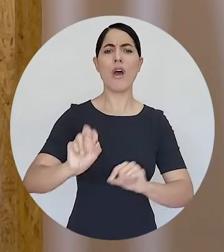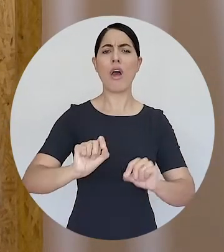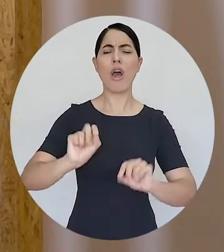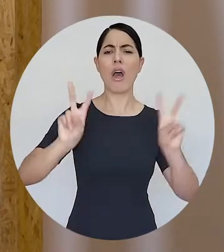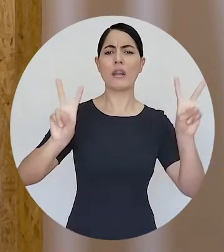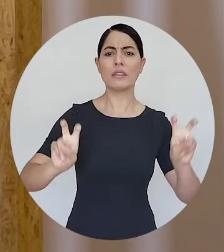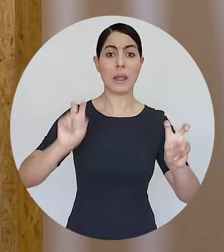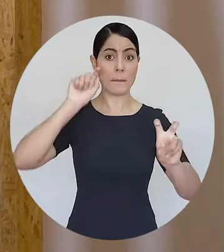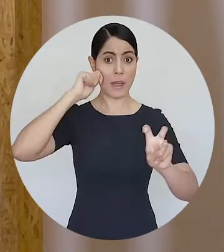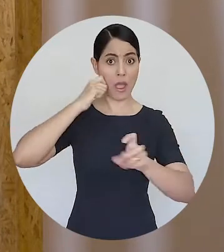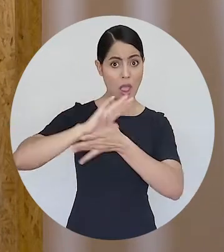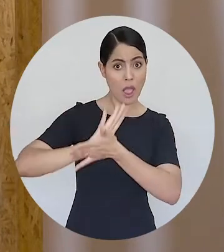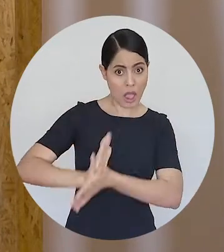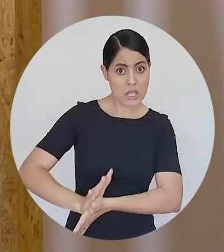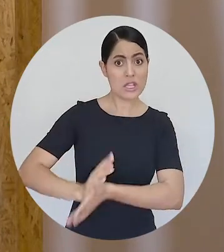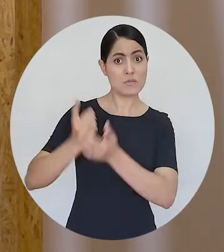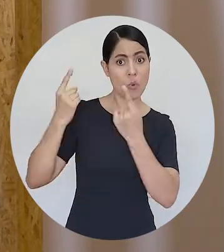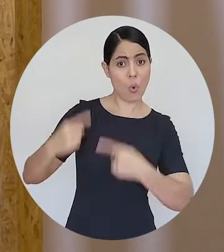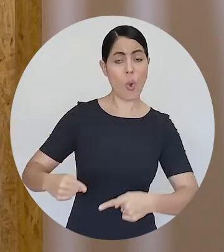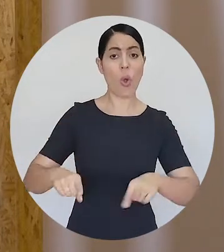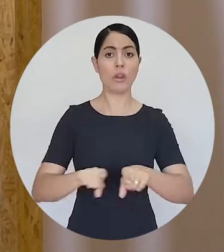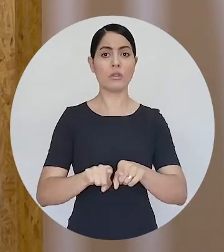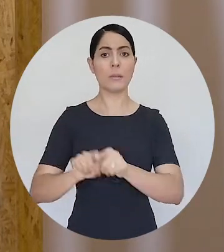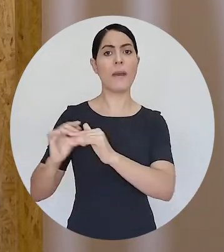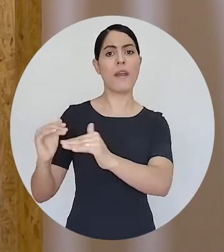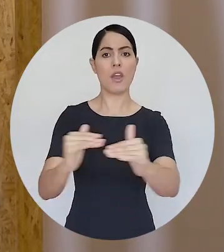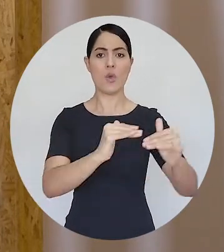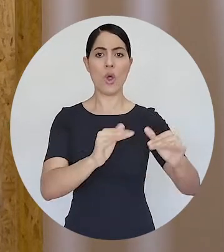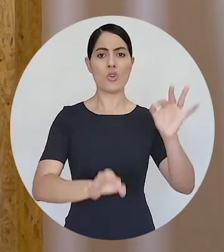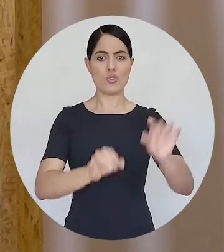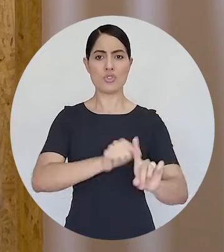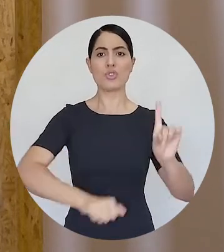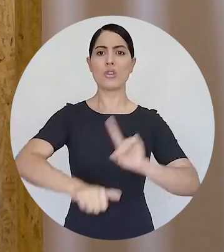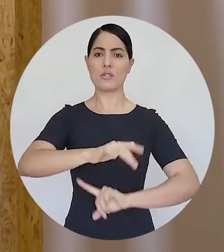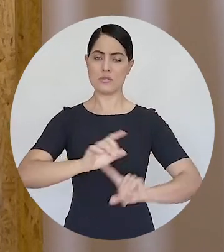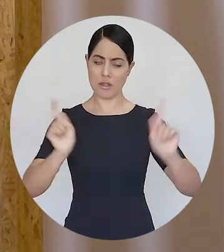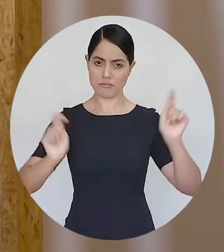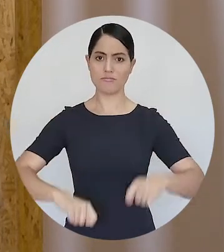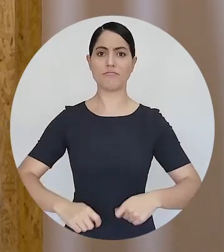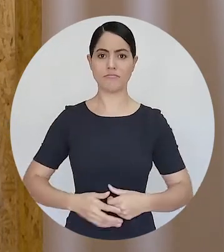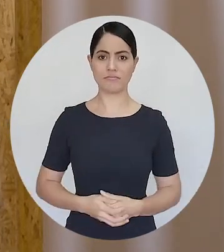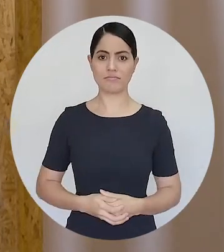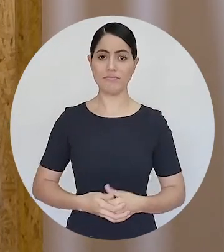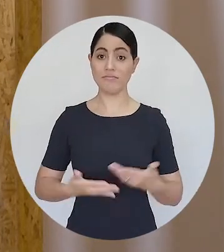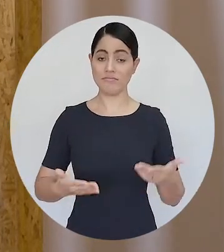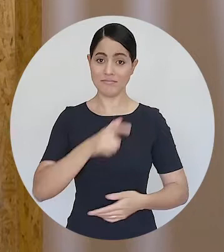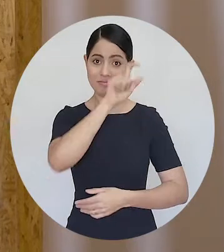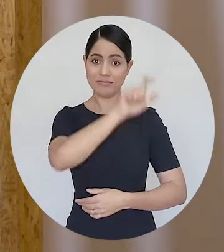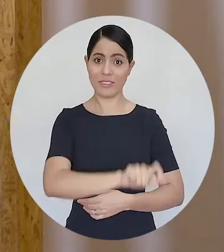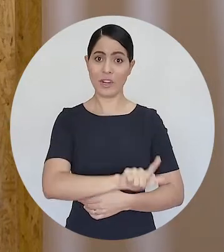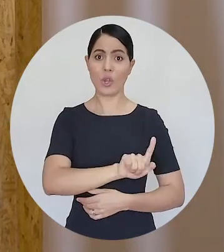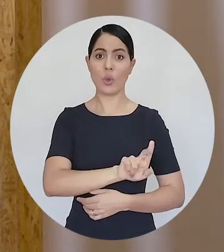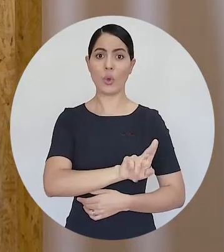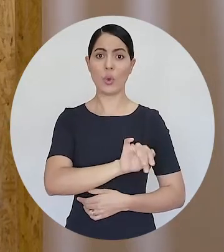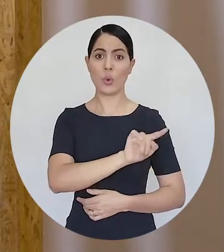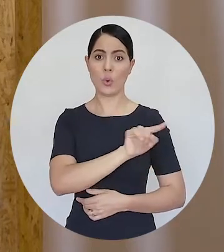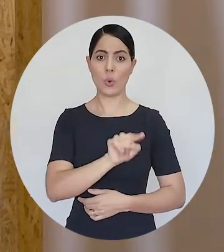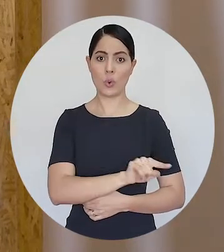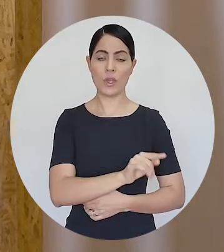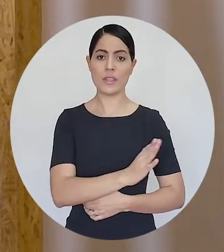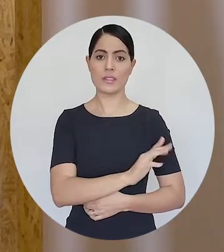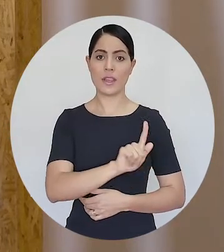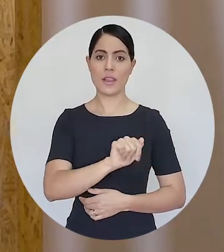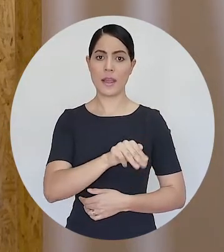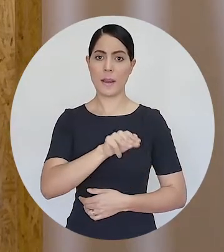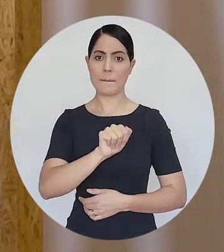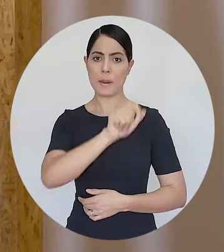combate ao racismo e na promoção da igualdade e da justiça social. Luiz Gonzaga Pinto da Gama, mais conhecido como